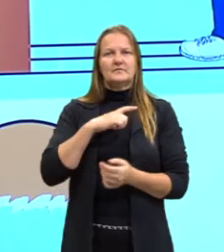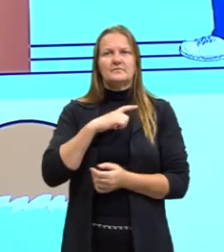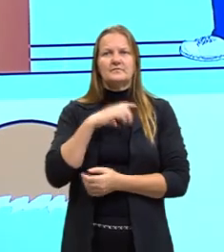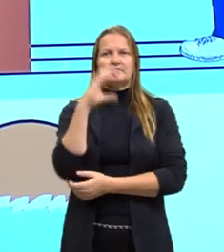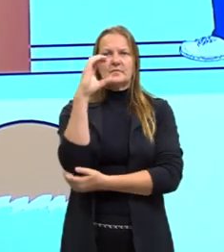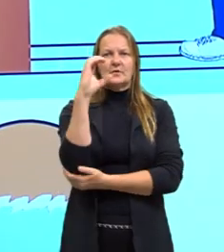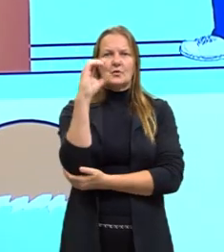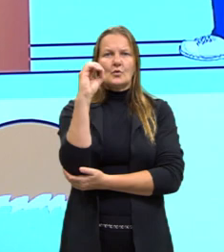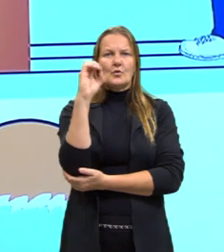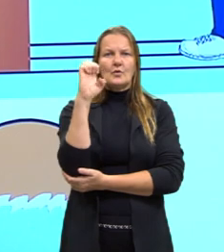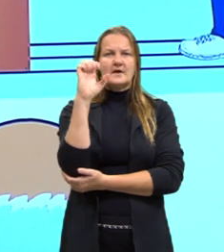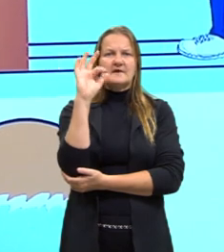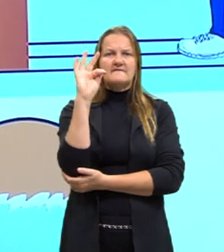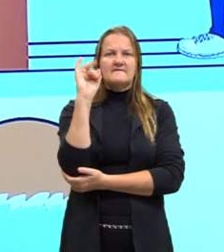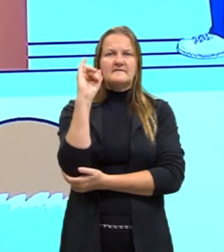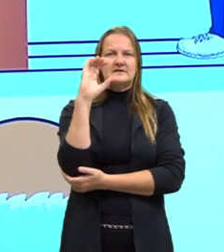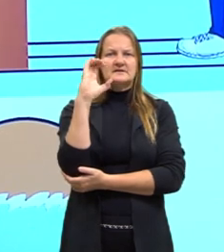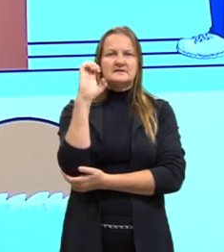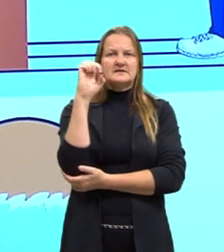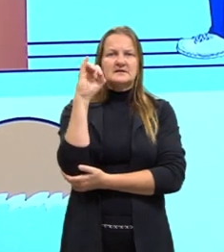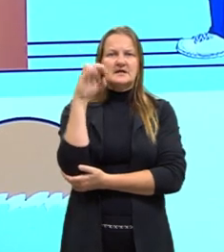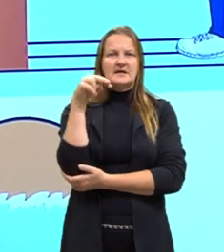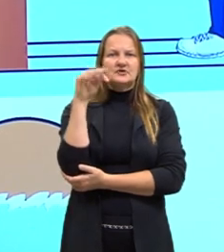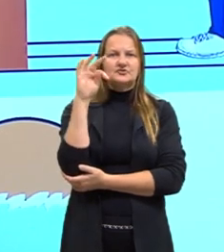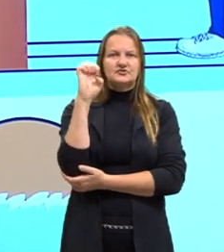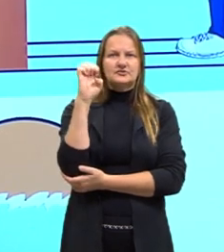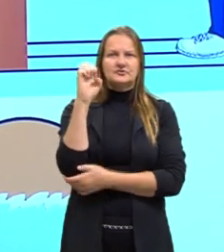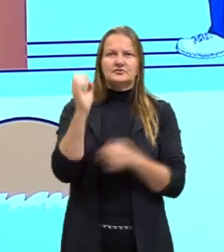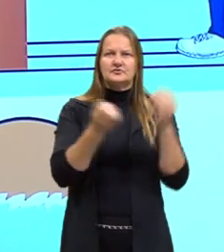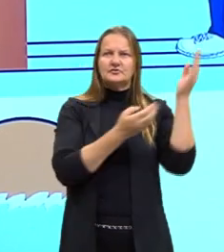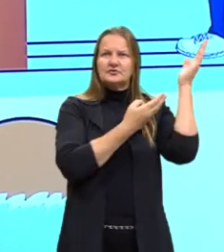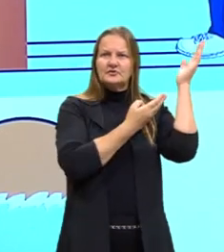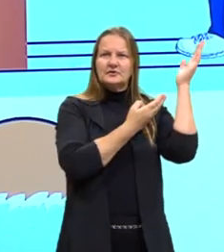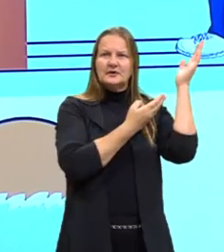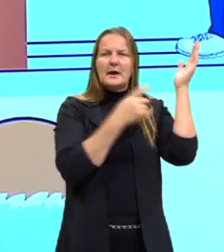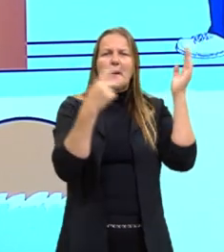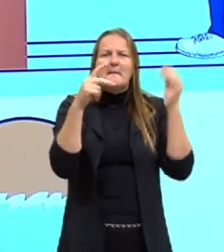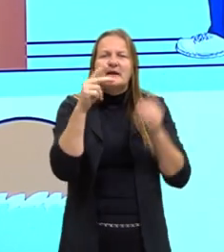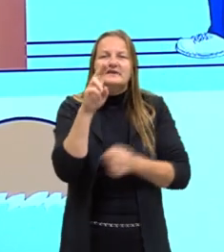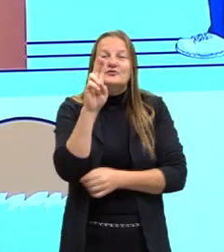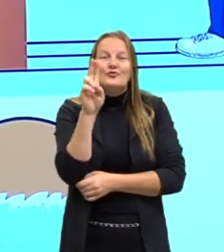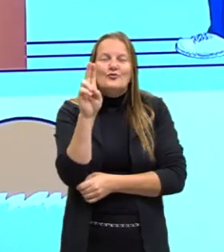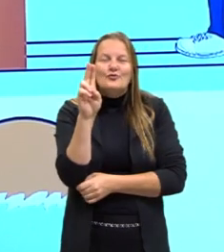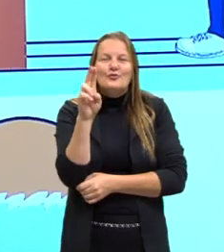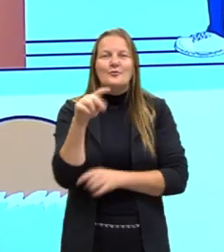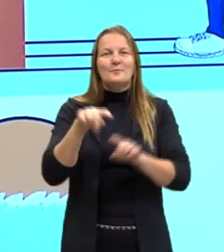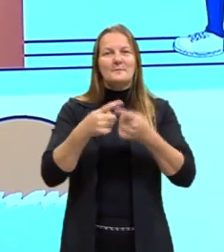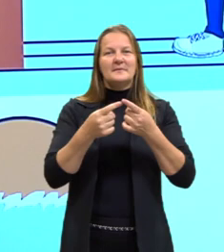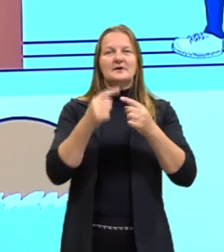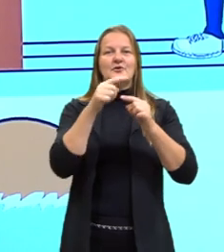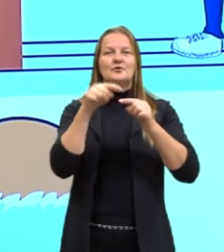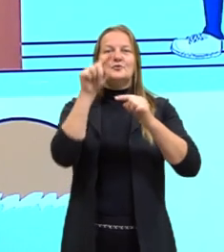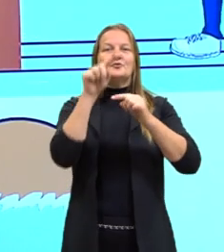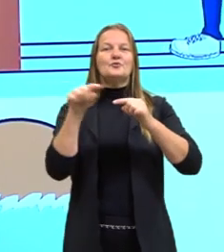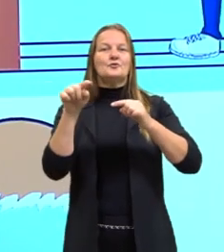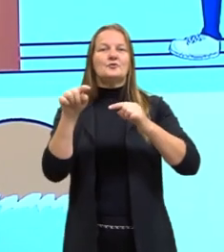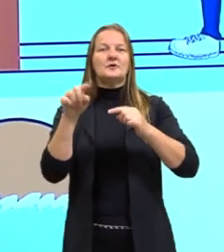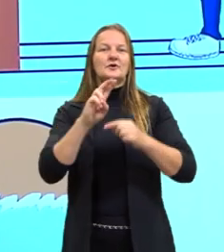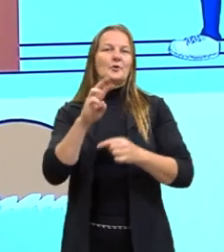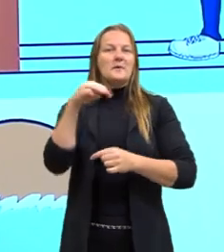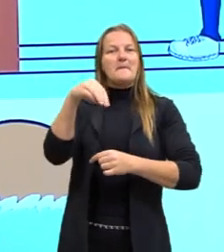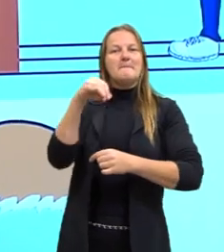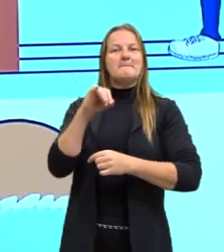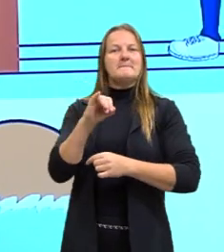coeficiente de atrito que essa letra aqui na parece um mas ele tem uma perninha maior aqui que a gente chama de letra mim